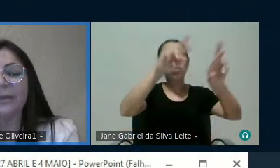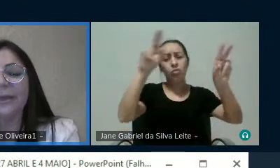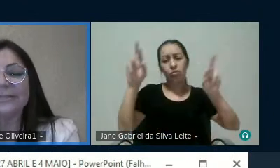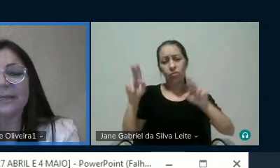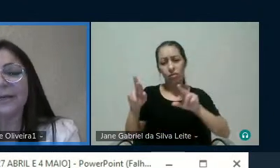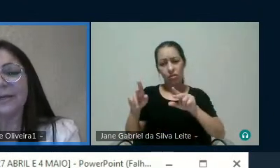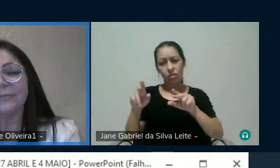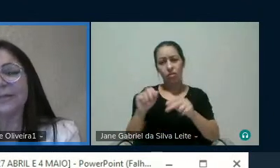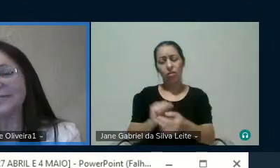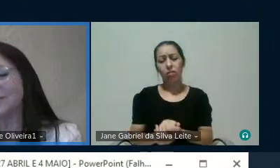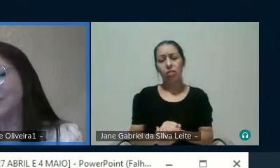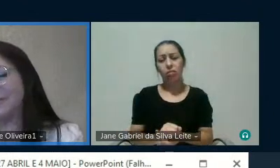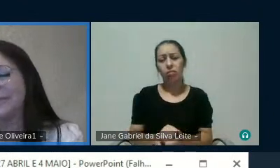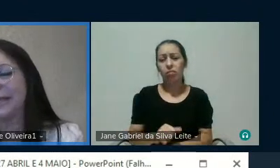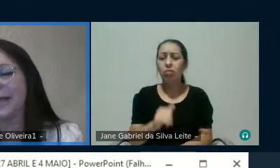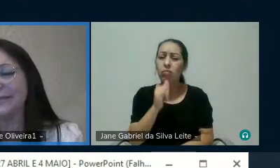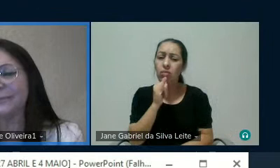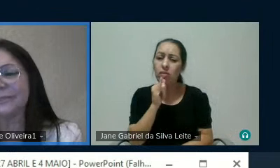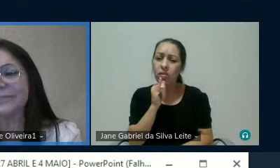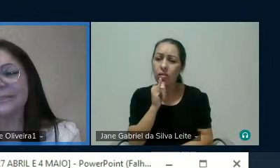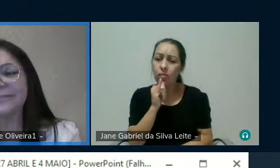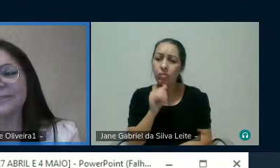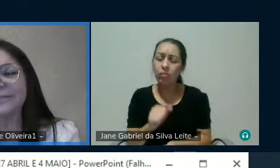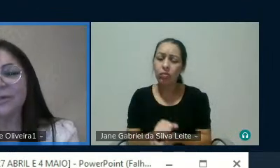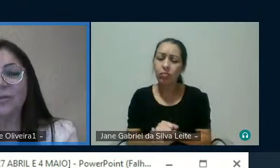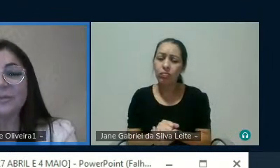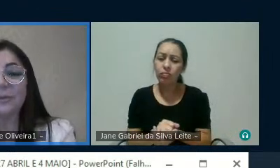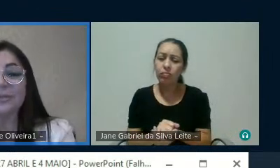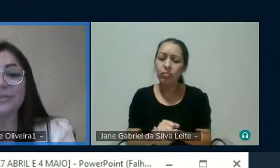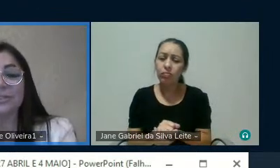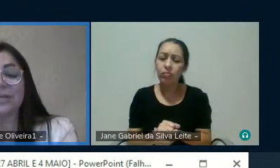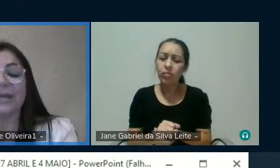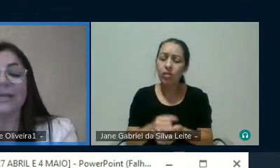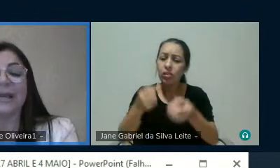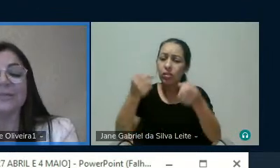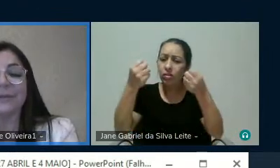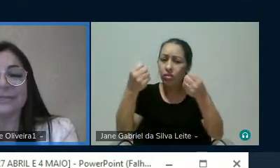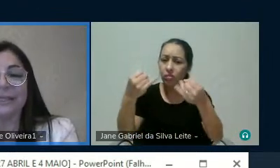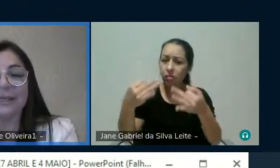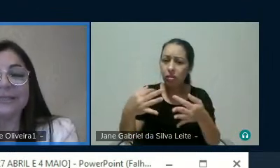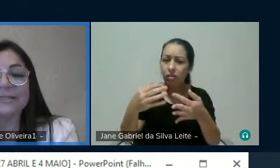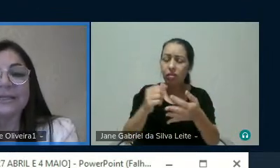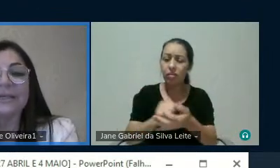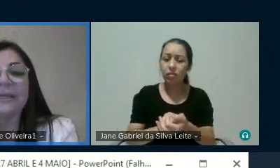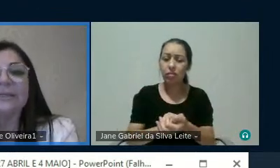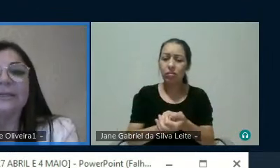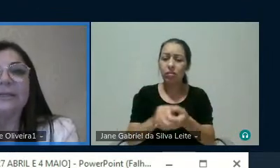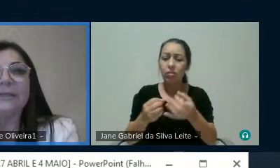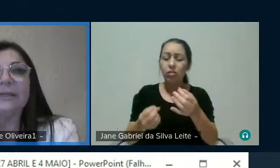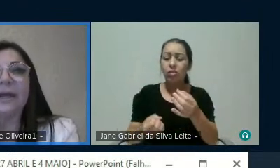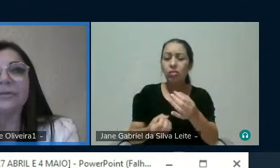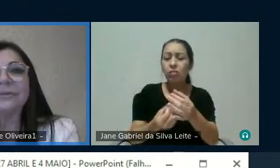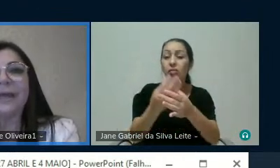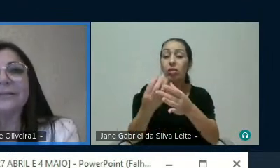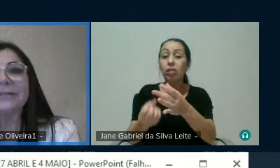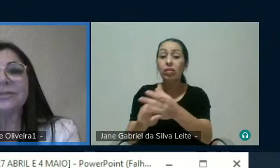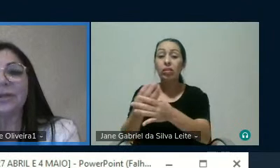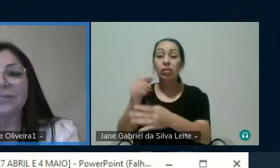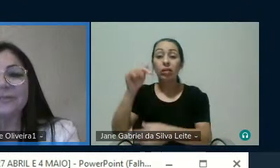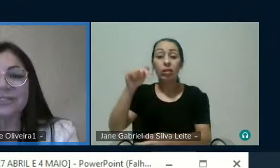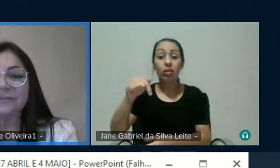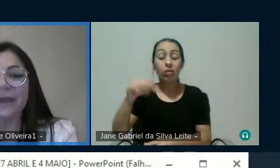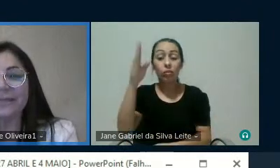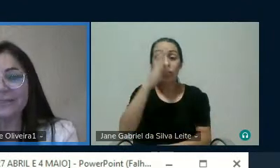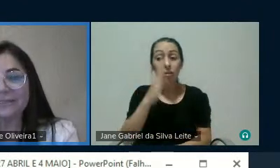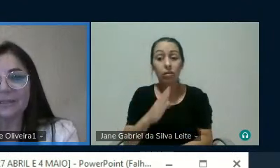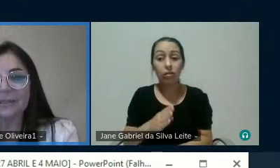Unido. Vou dar só uma pincelada, mas assim, existem algumas produções de haikais brasileiras que acontecem só